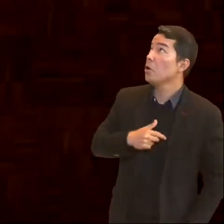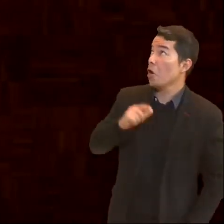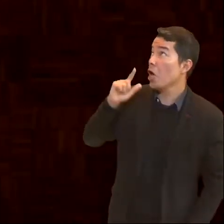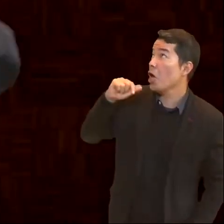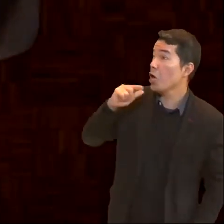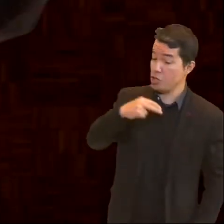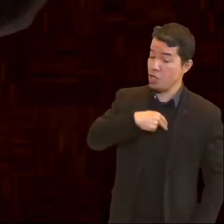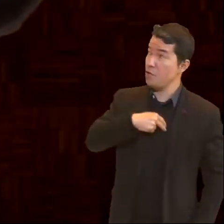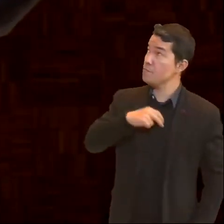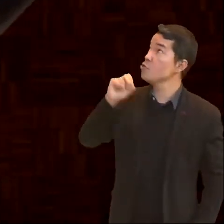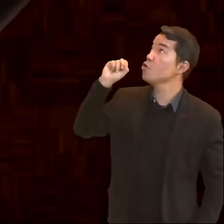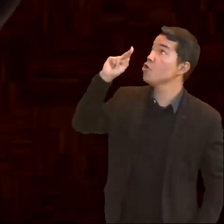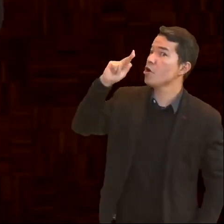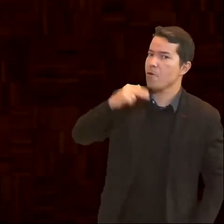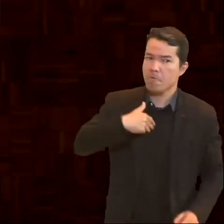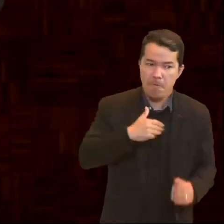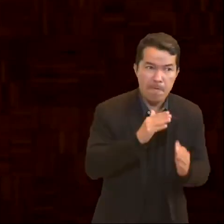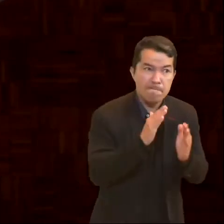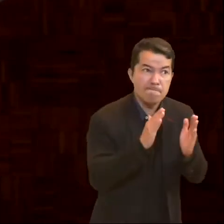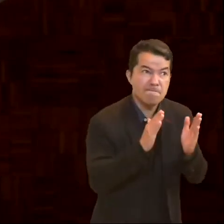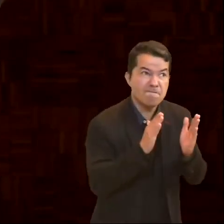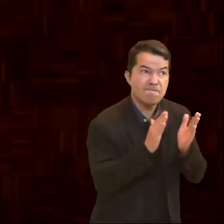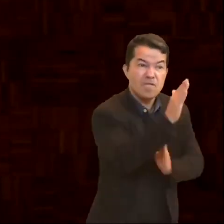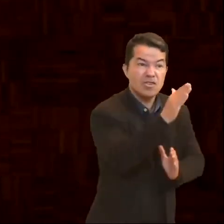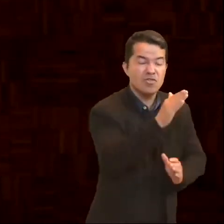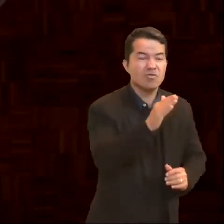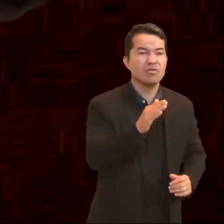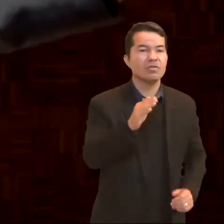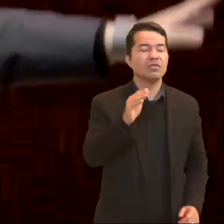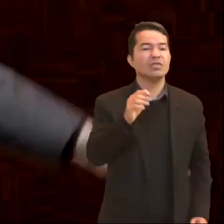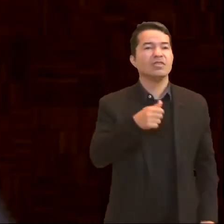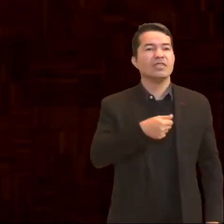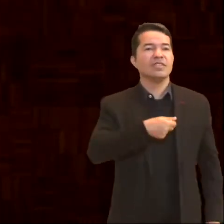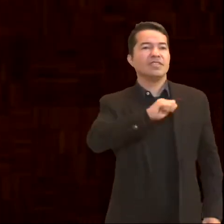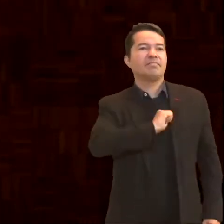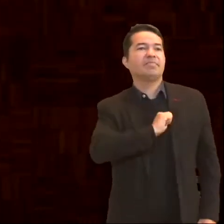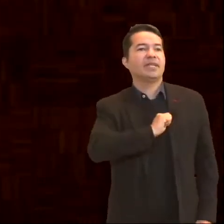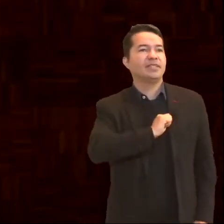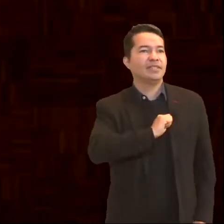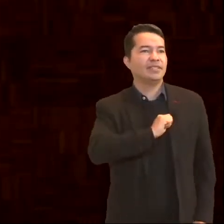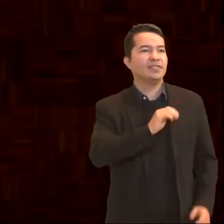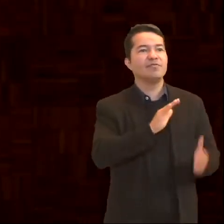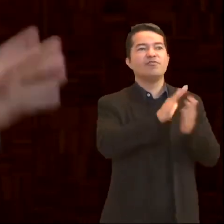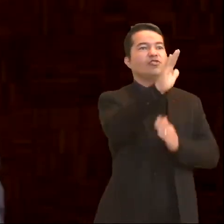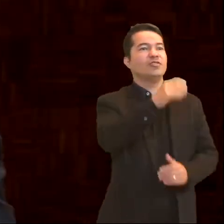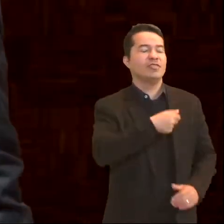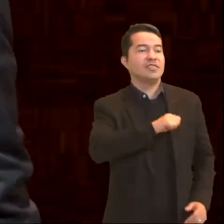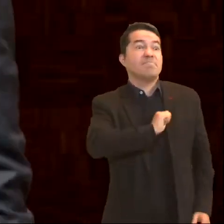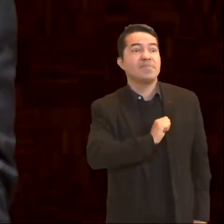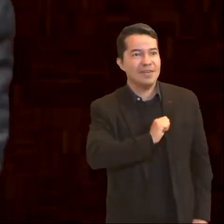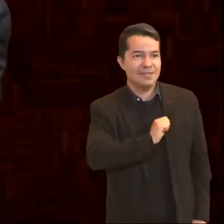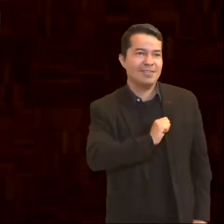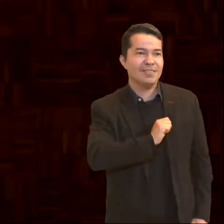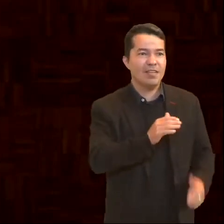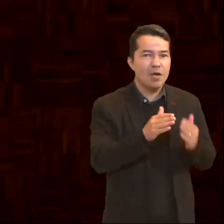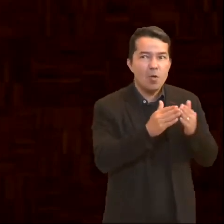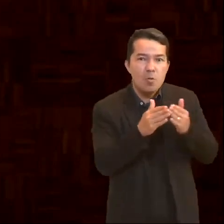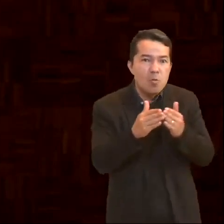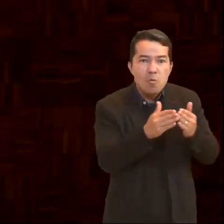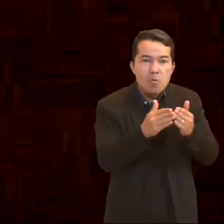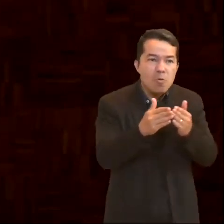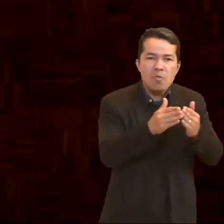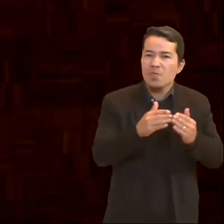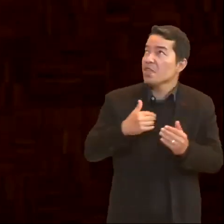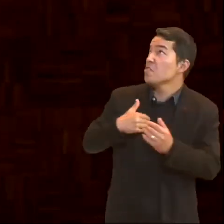esquerda. Ele foi lá para a Espanha, vou para o fim do mundo, que eu não vou ser encontrado lá, e não quero mais ser profeta, acabou,